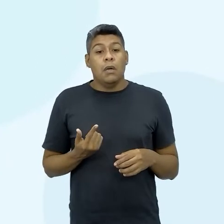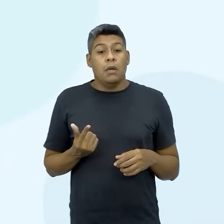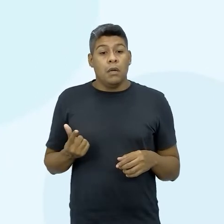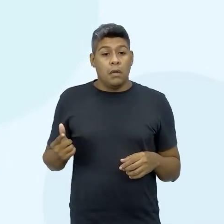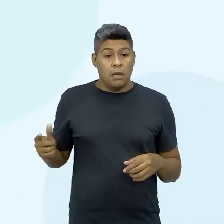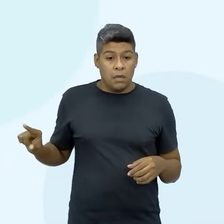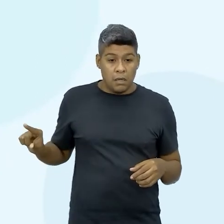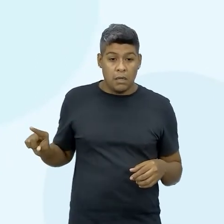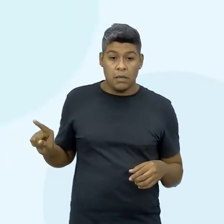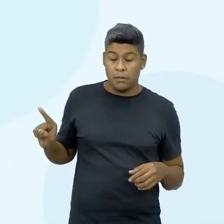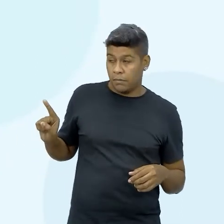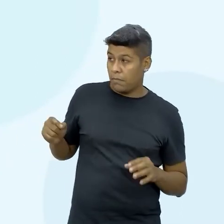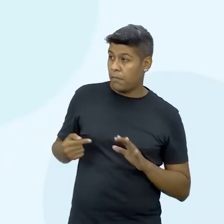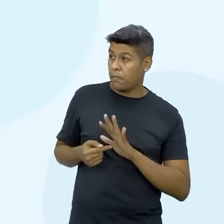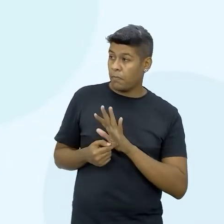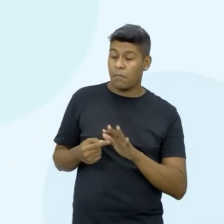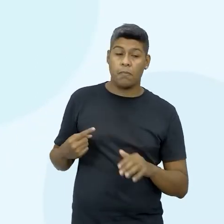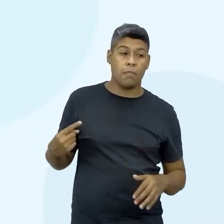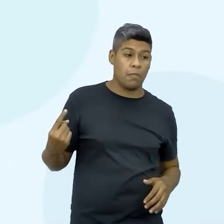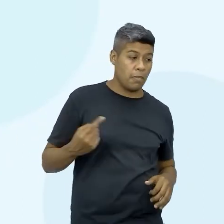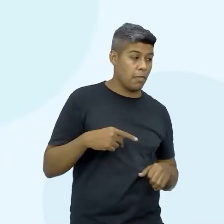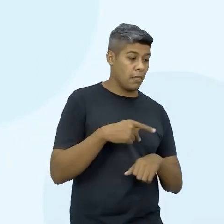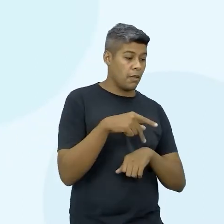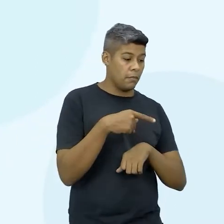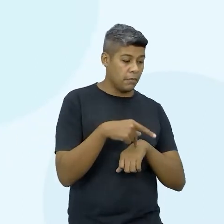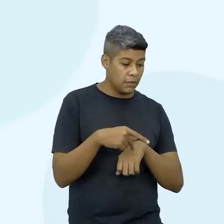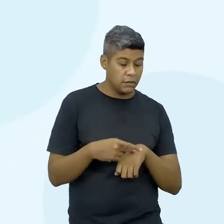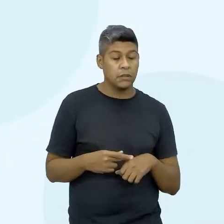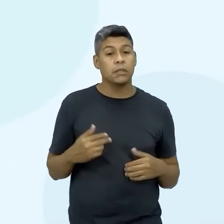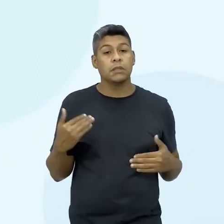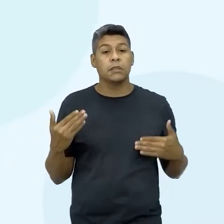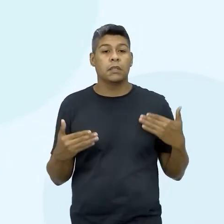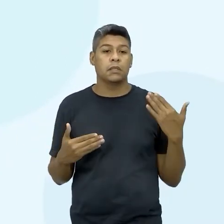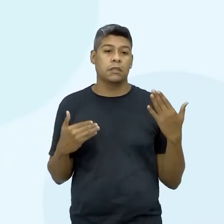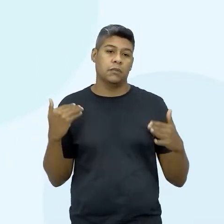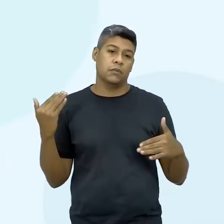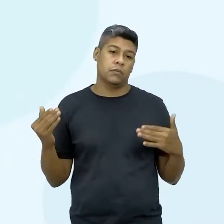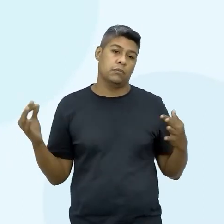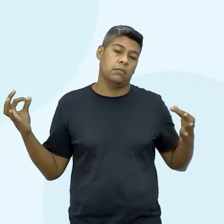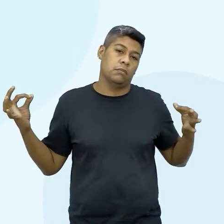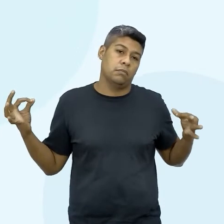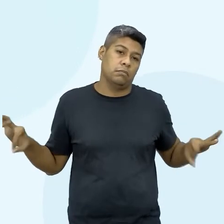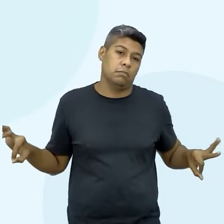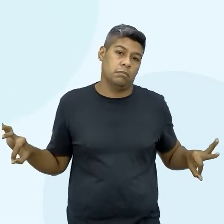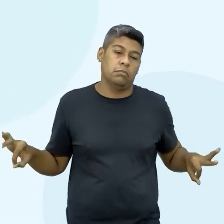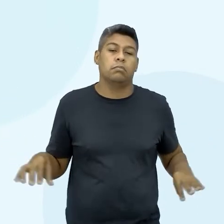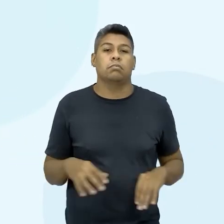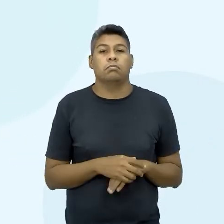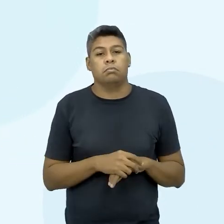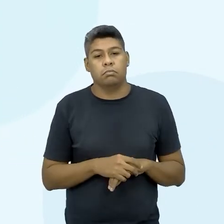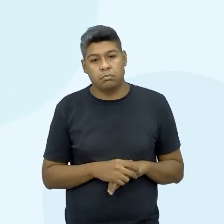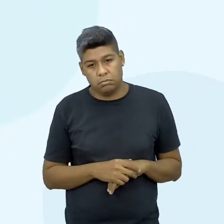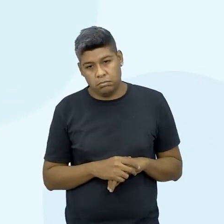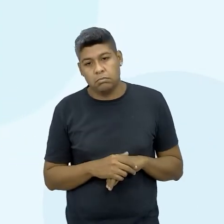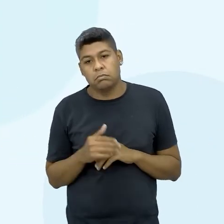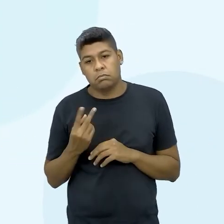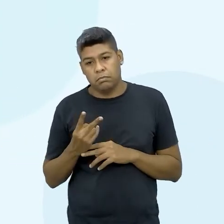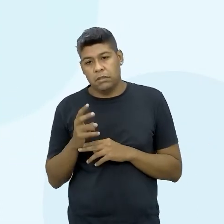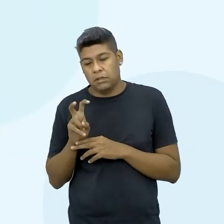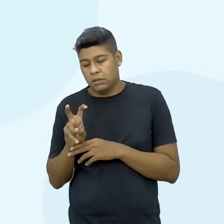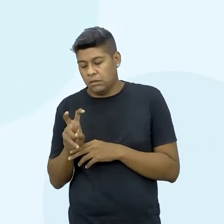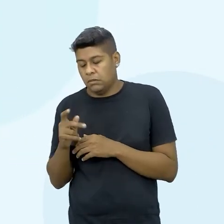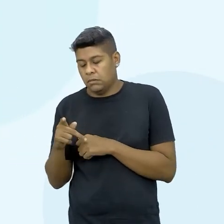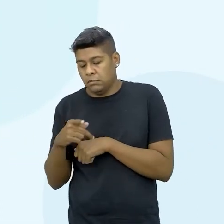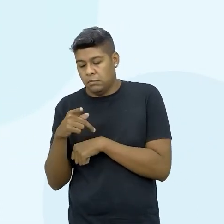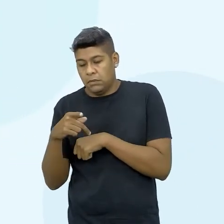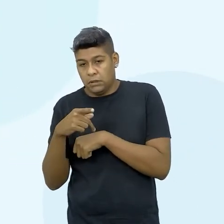este gráfico aqui mostra pra gente os países que estão desenvolvendo, tá certo? Então, fora os 25 países que